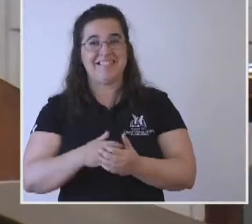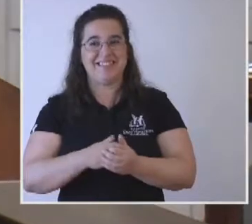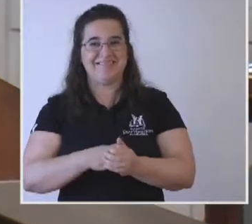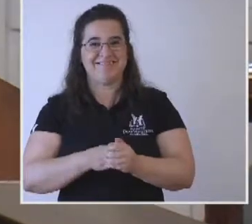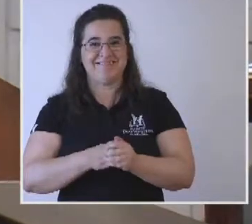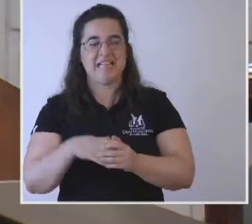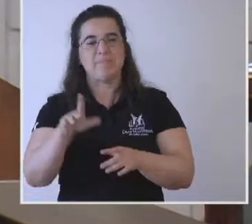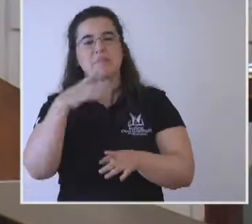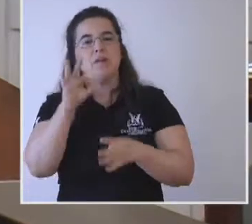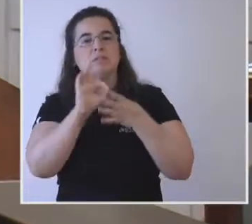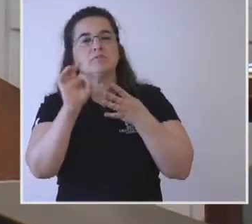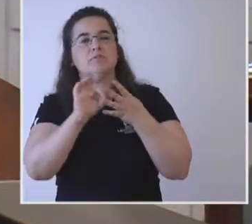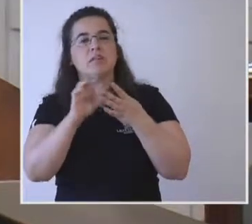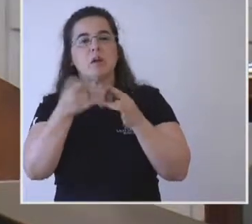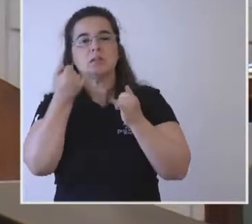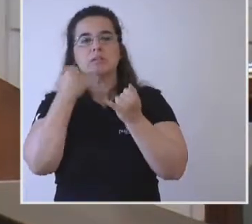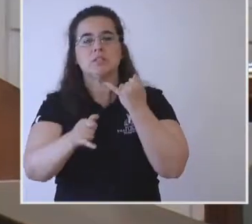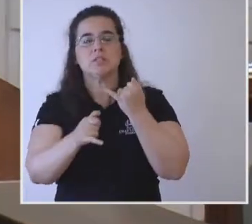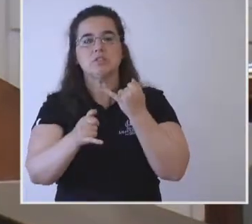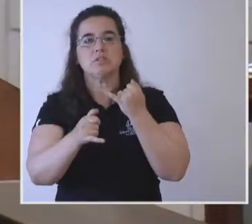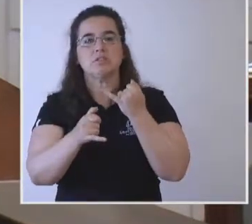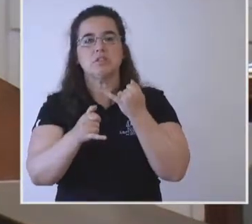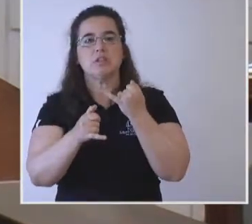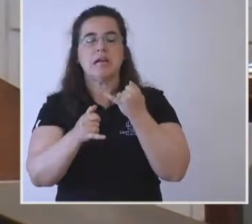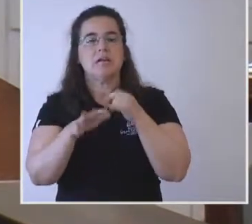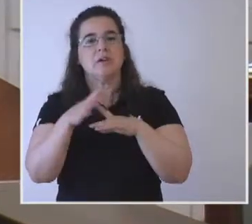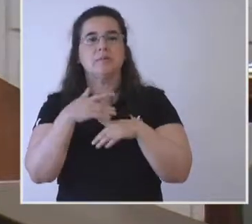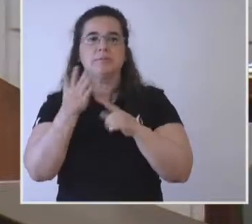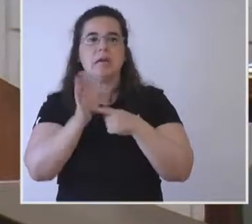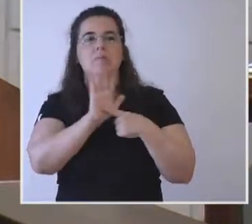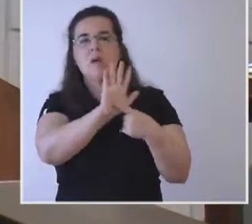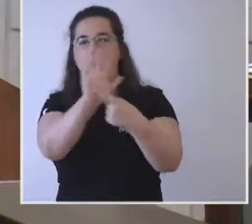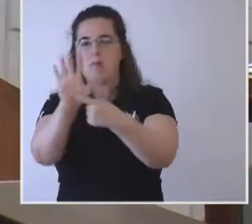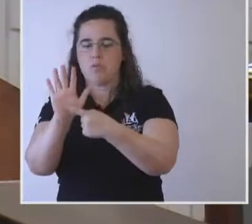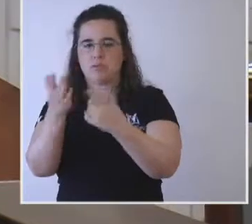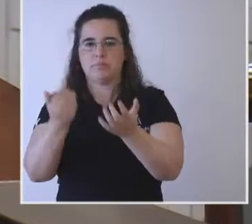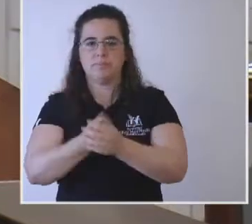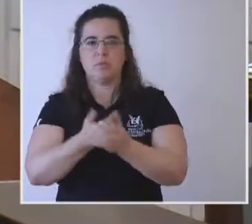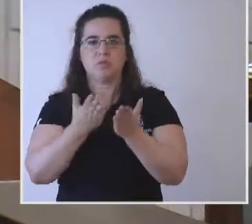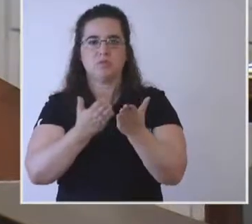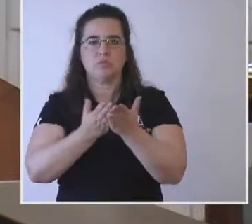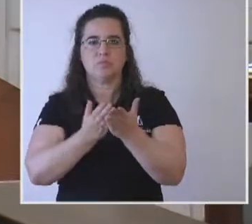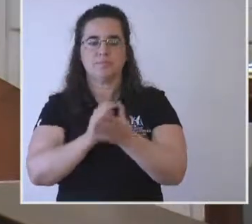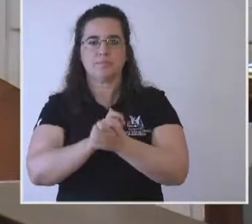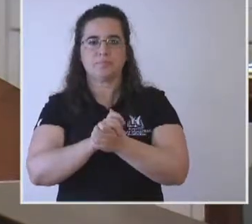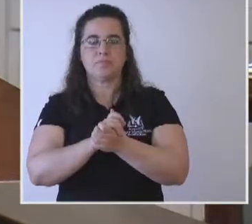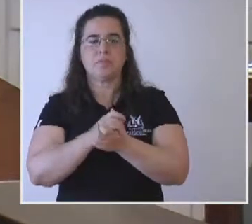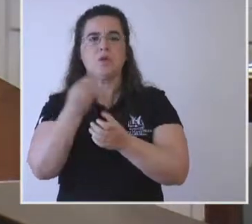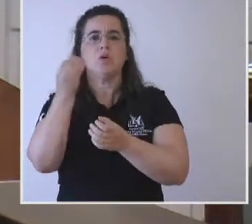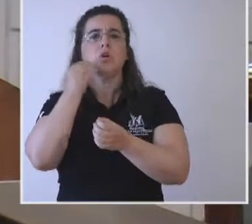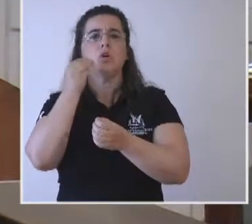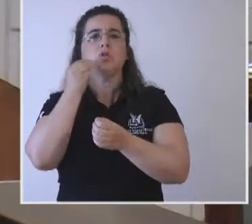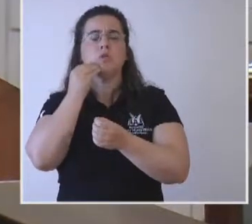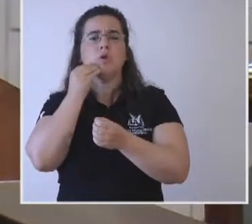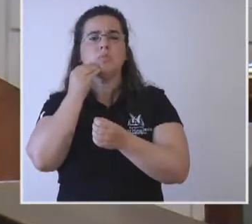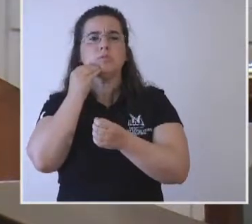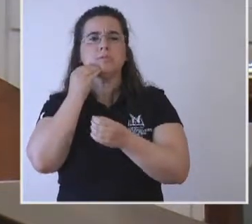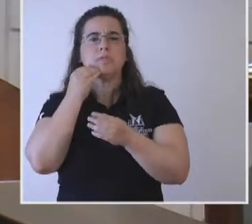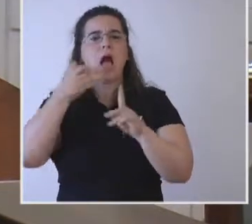de risco são os únicos que foram estudados nesta amostra que eu vos vou dar. Como é que são os adventistas